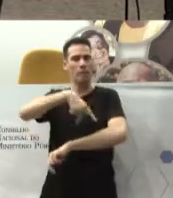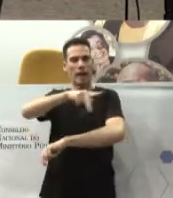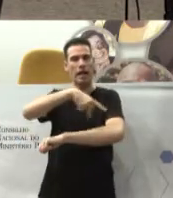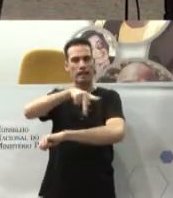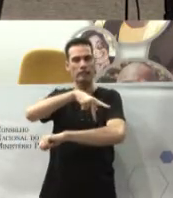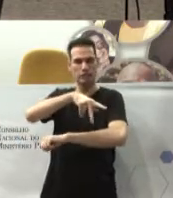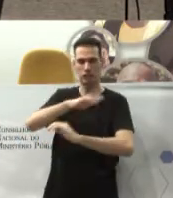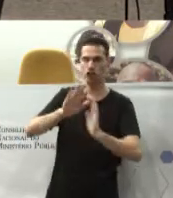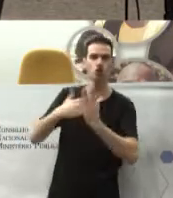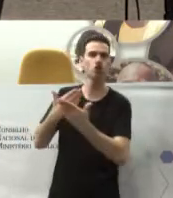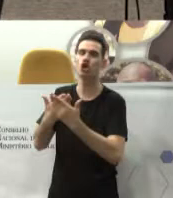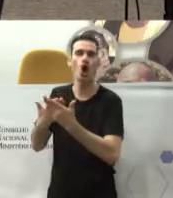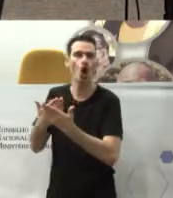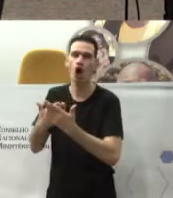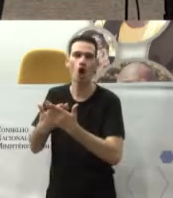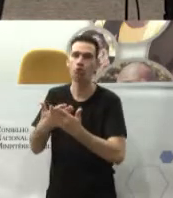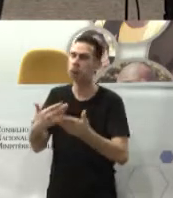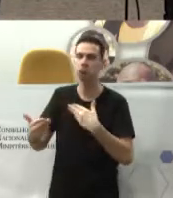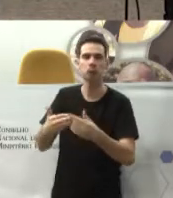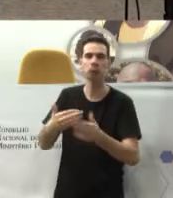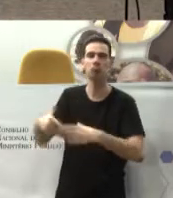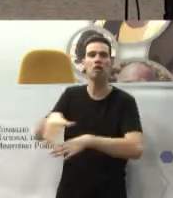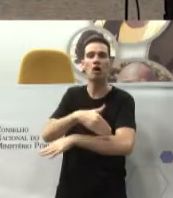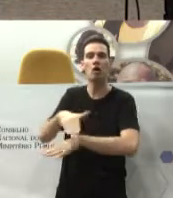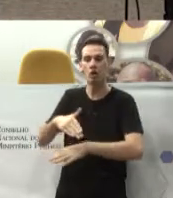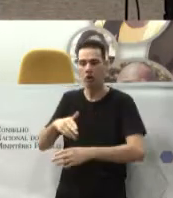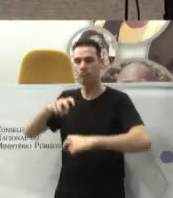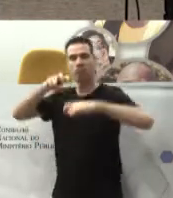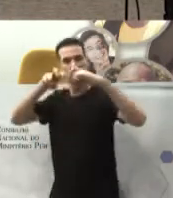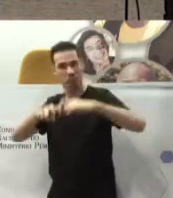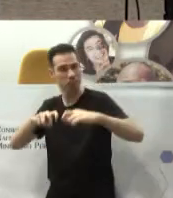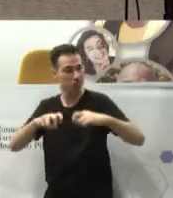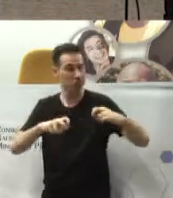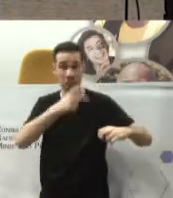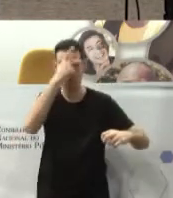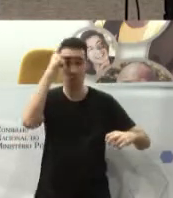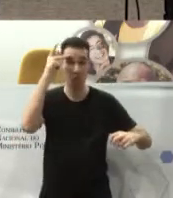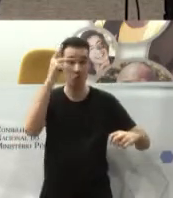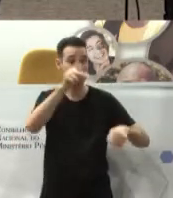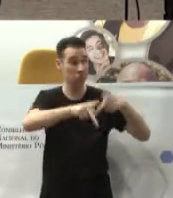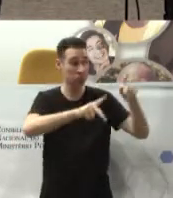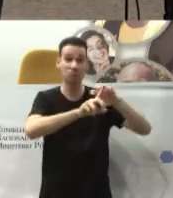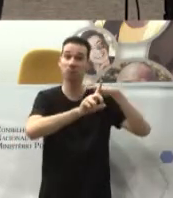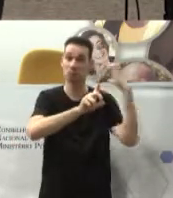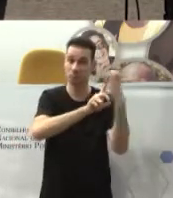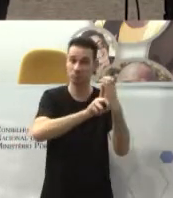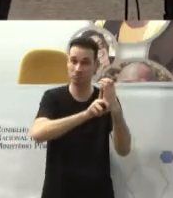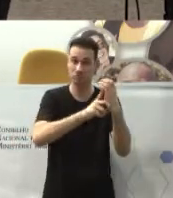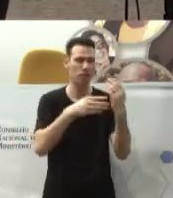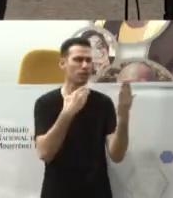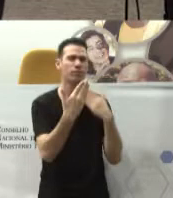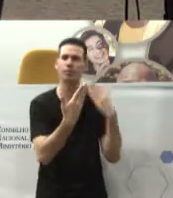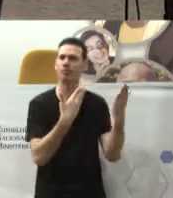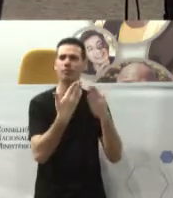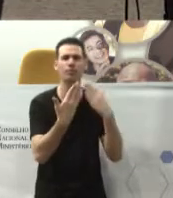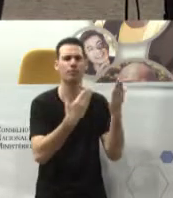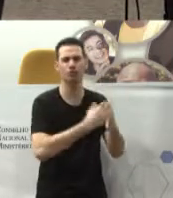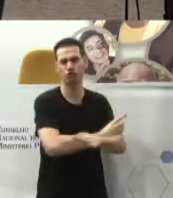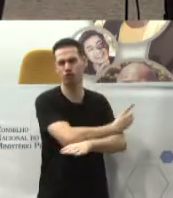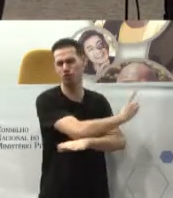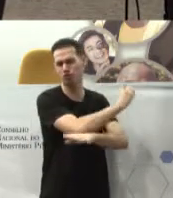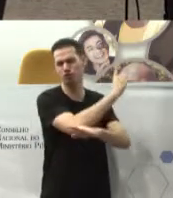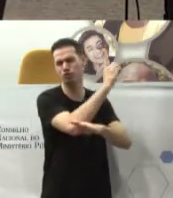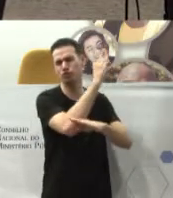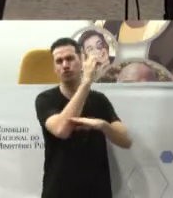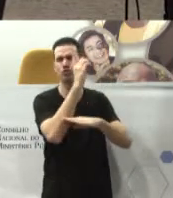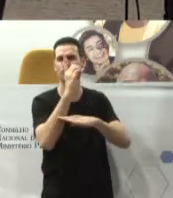canto que possa, junto com os gestores, sentar com a comunidade, e aí aquelas discussões assim de uma tarde inteira, ouvindo o que, que